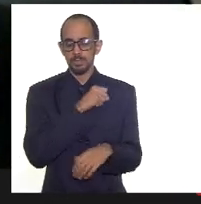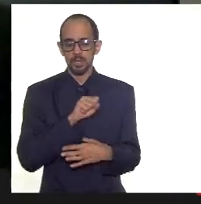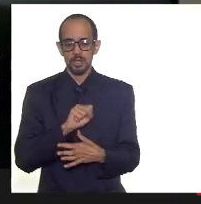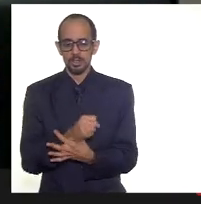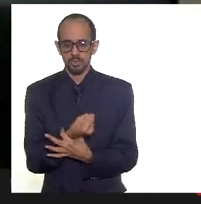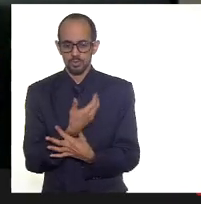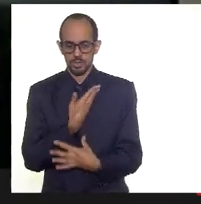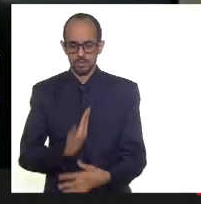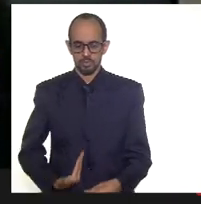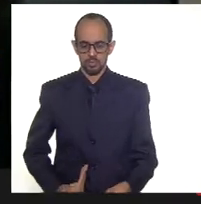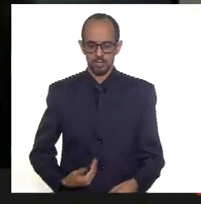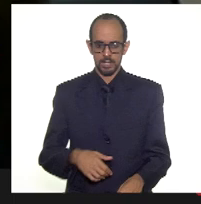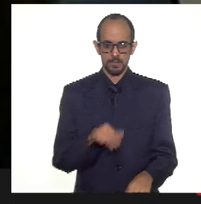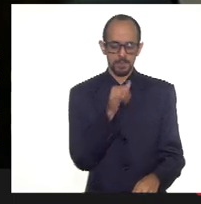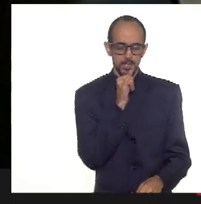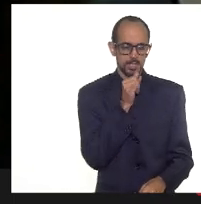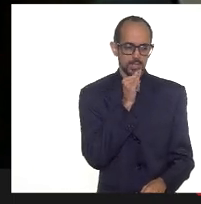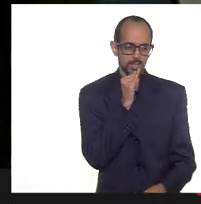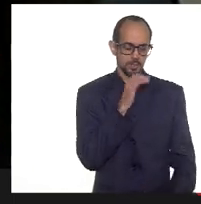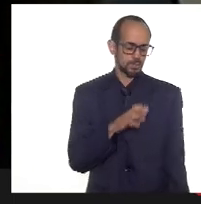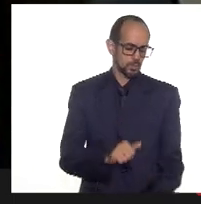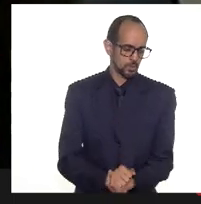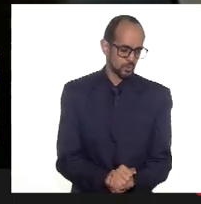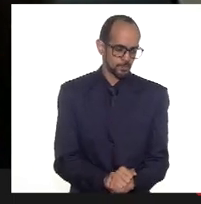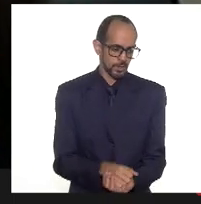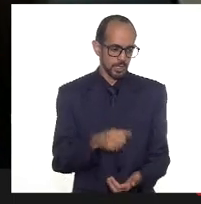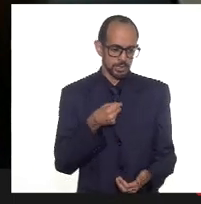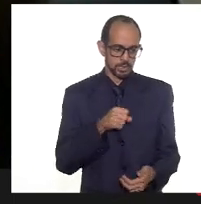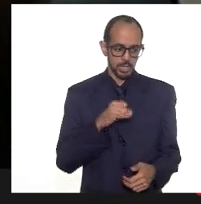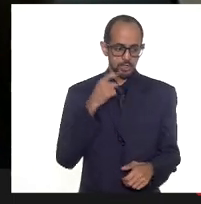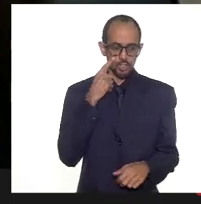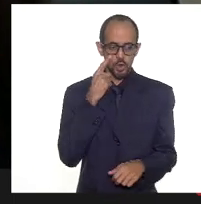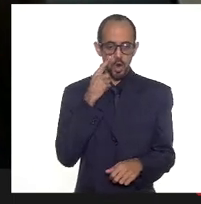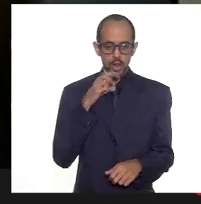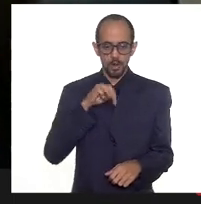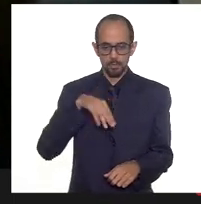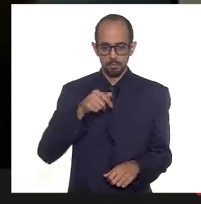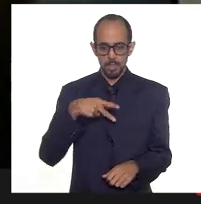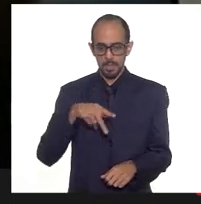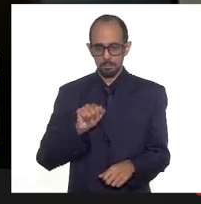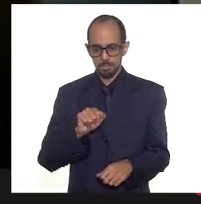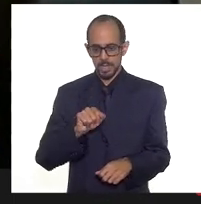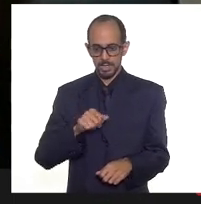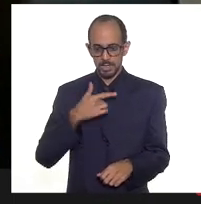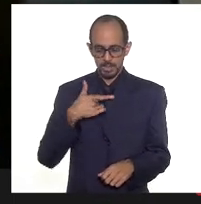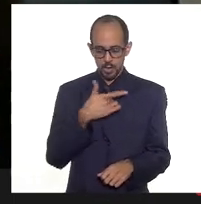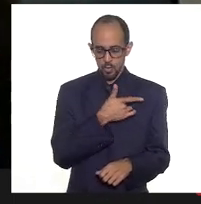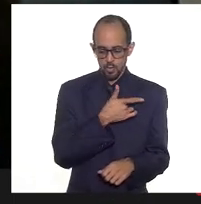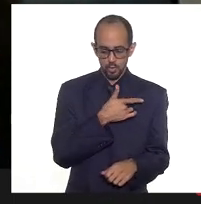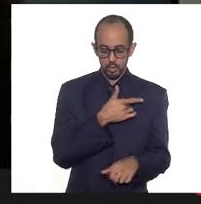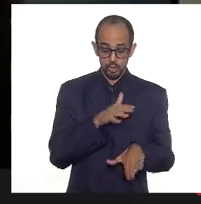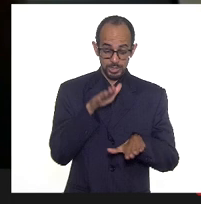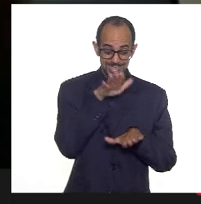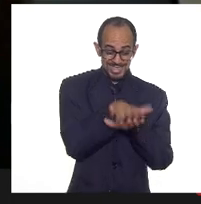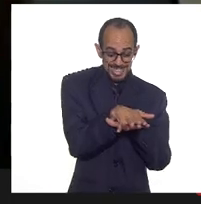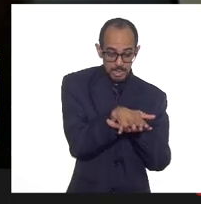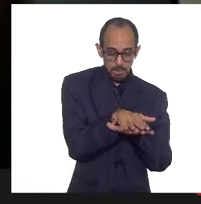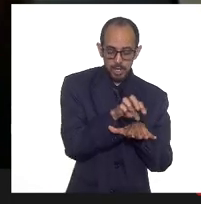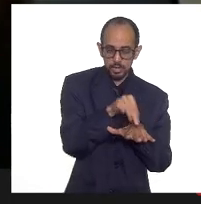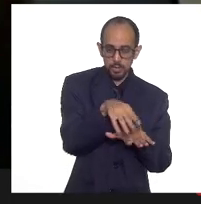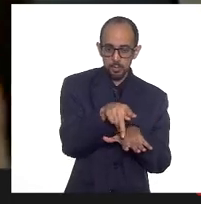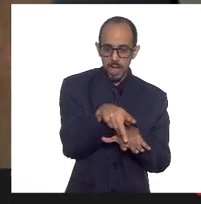dou um exemplo que, quando a gente coloca o mapa da saúde sobre o mapa da segurança, nós vamos ver que